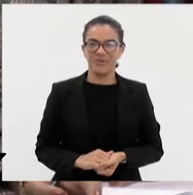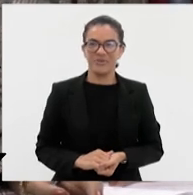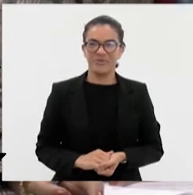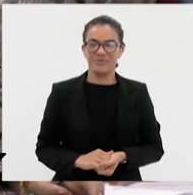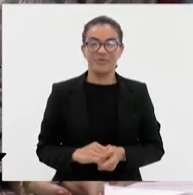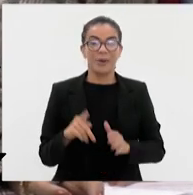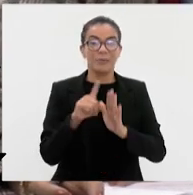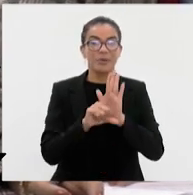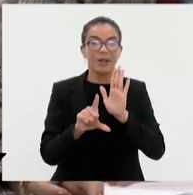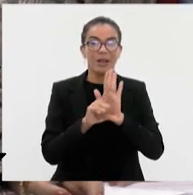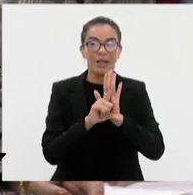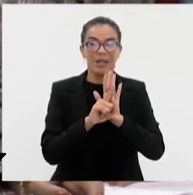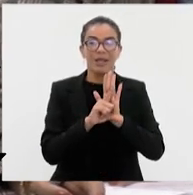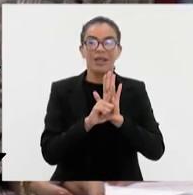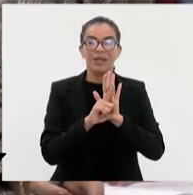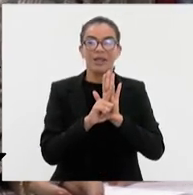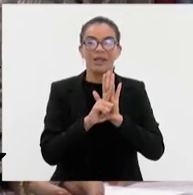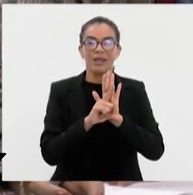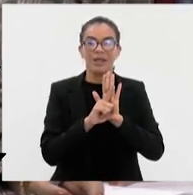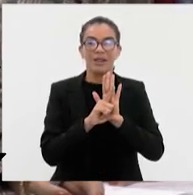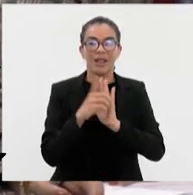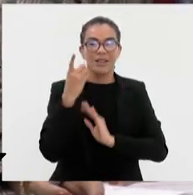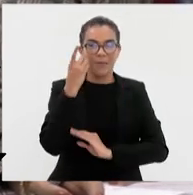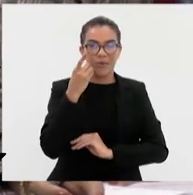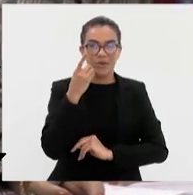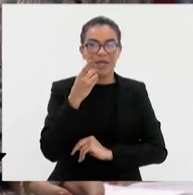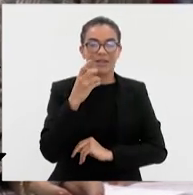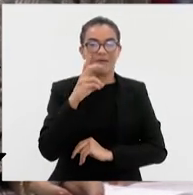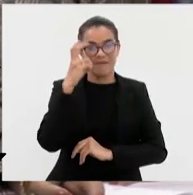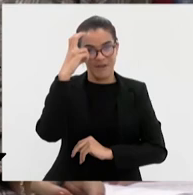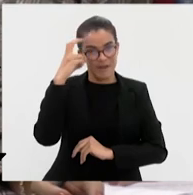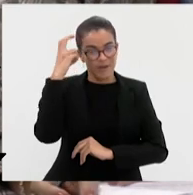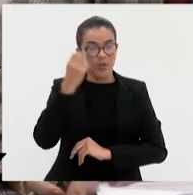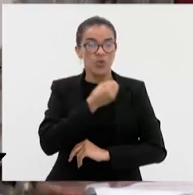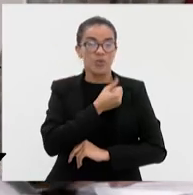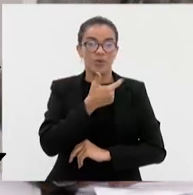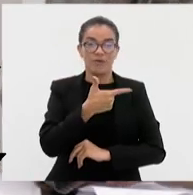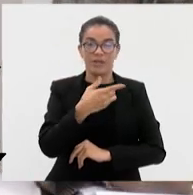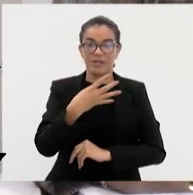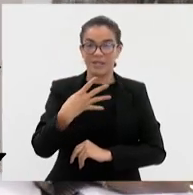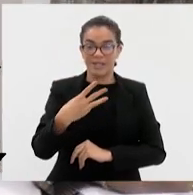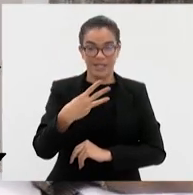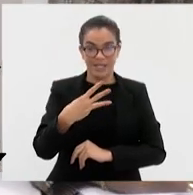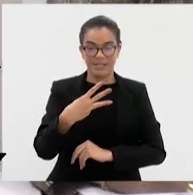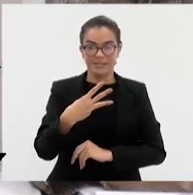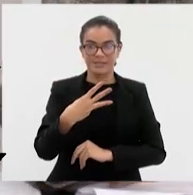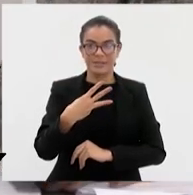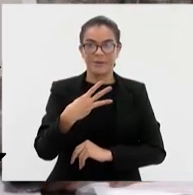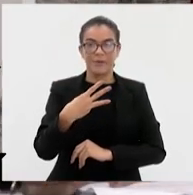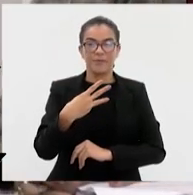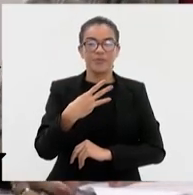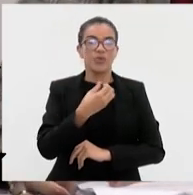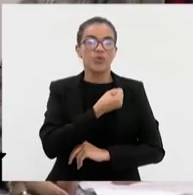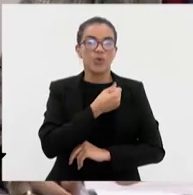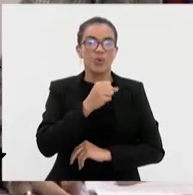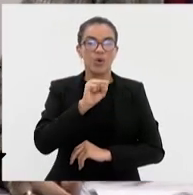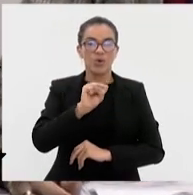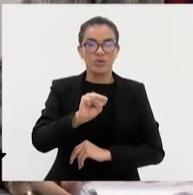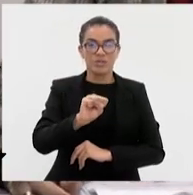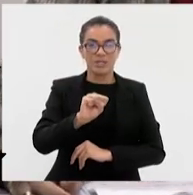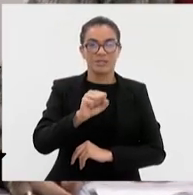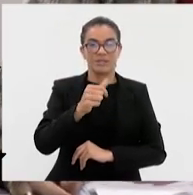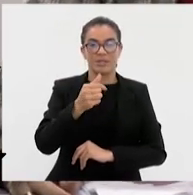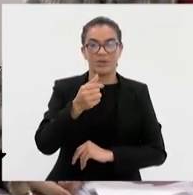Projeto de lei, então, agora de relatoria da deputada Verônica Lima, o item 23 da pauta. Projeto de lei número